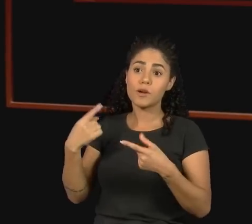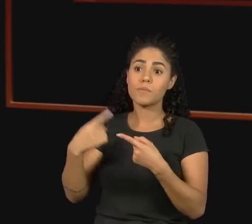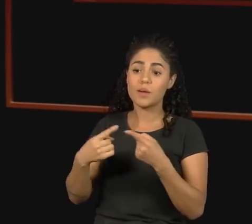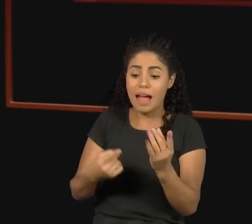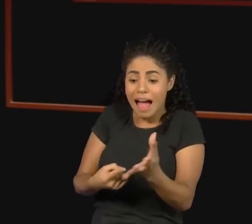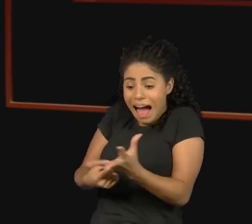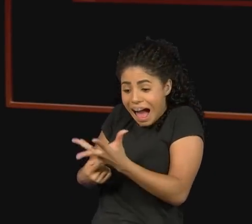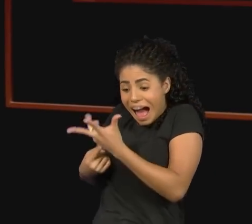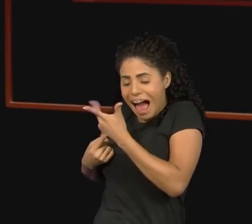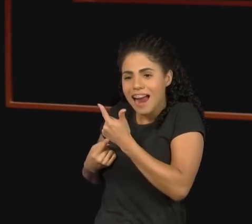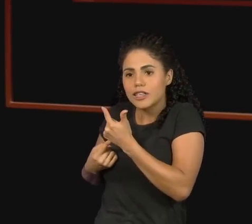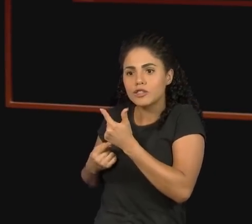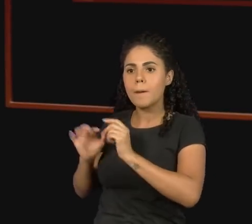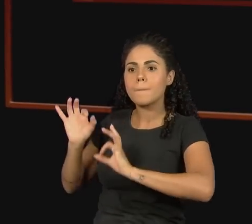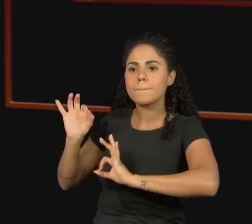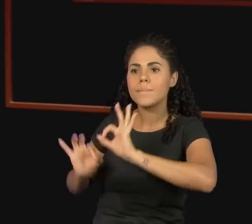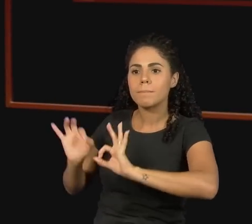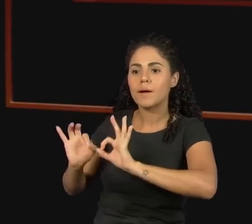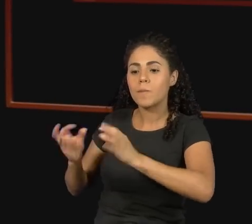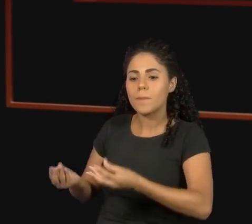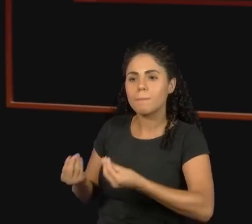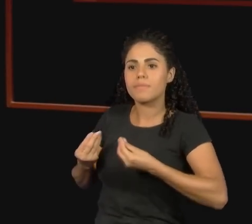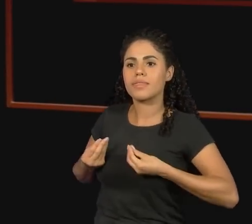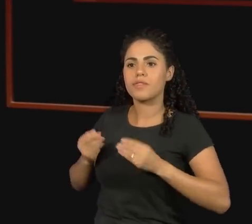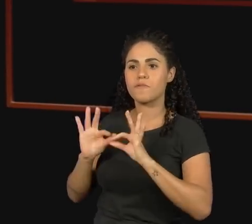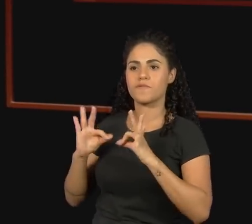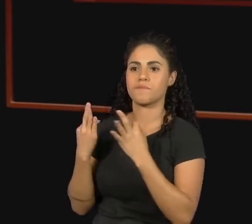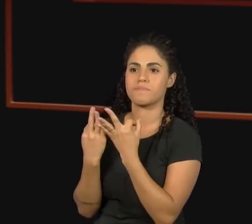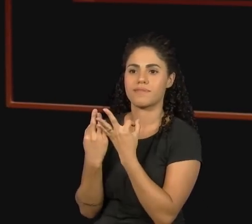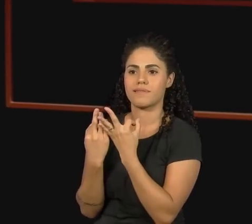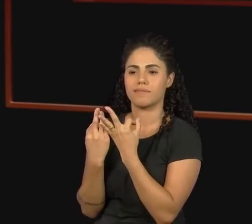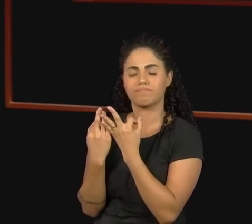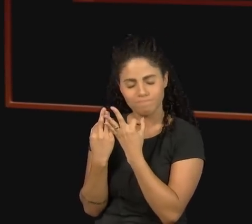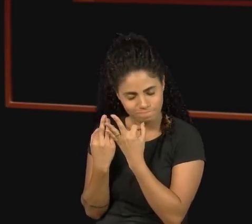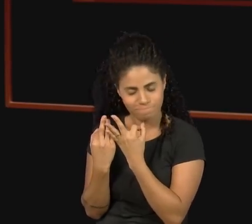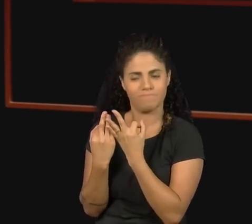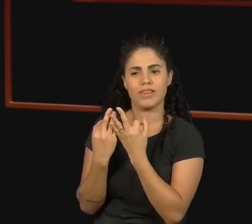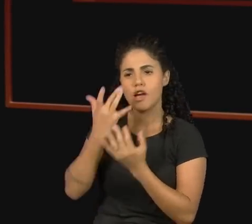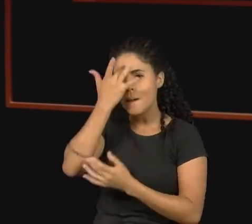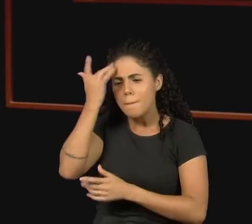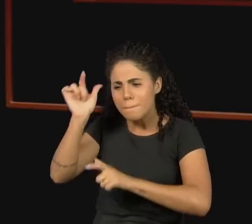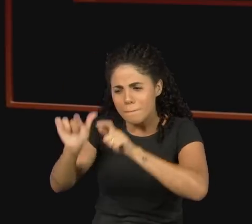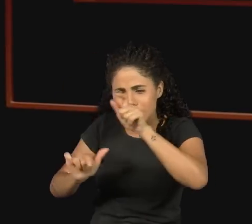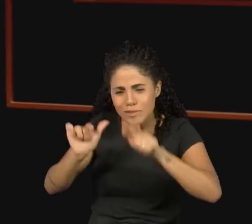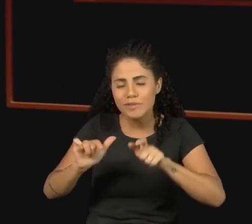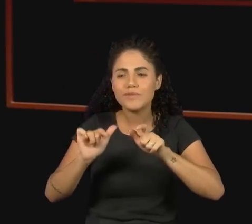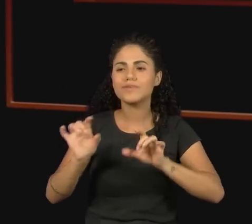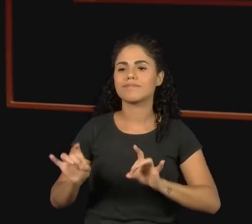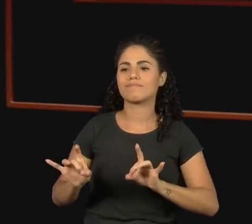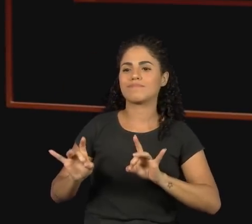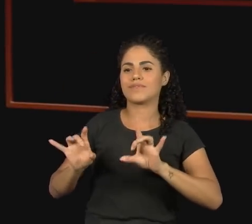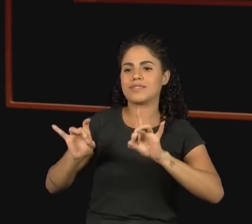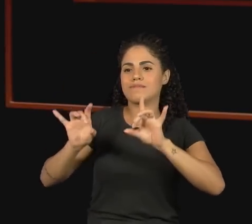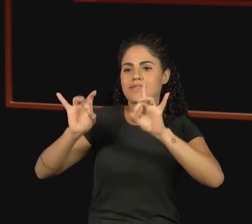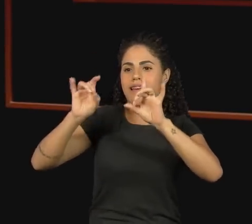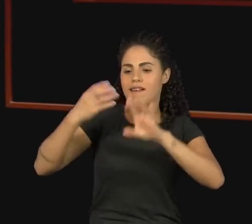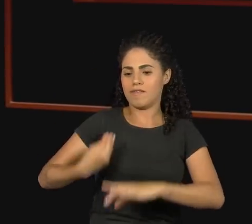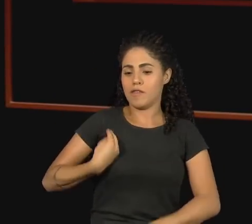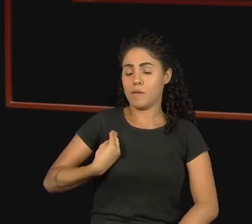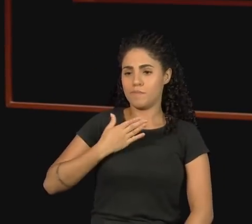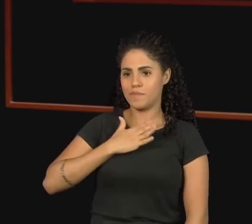arte, ela me trouxe e me traz tantas pessoas que...